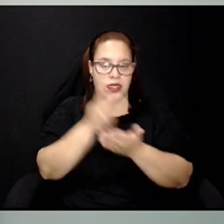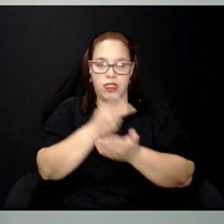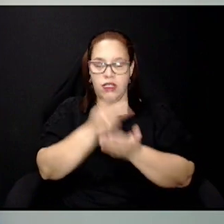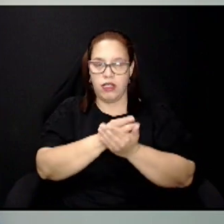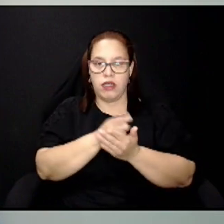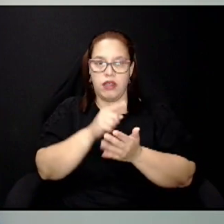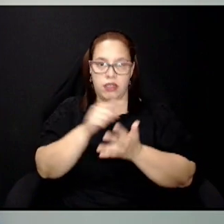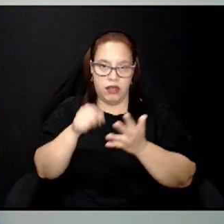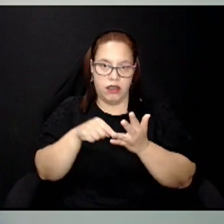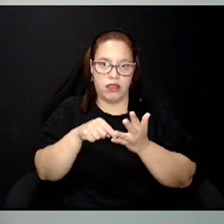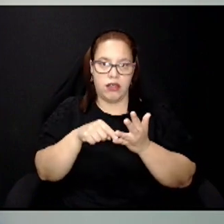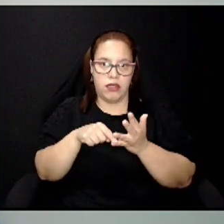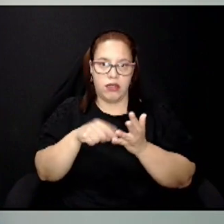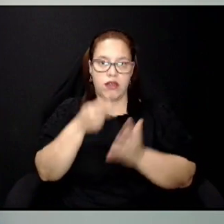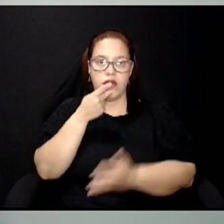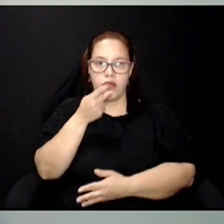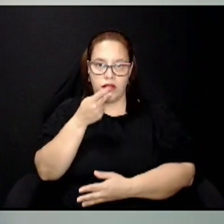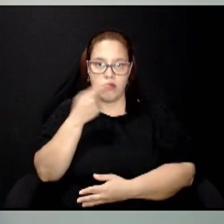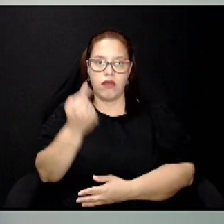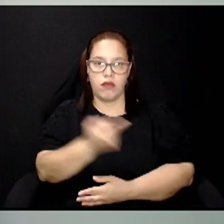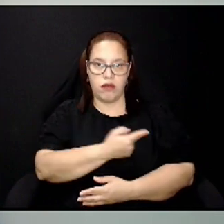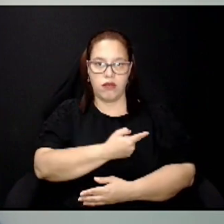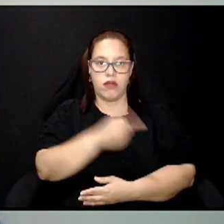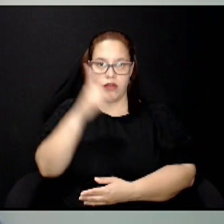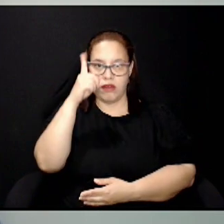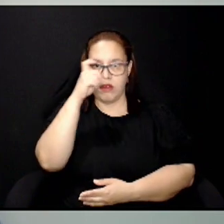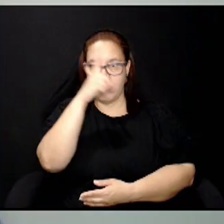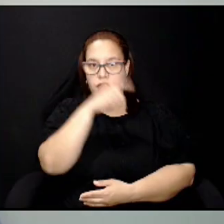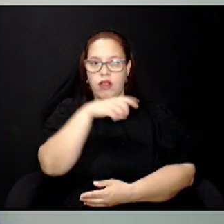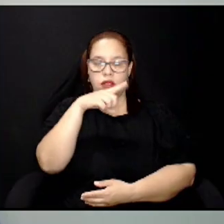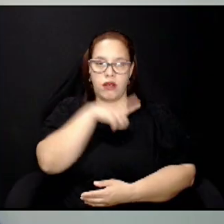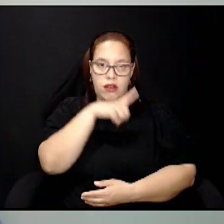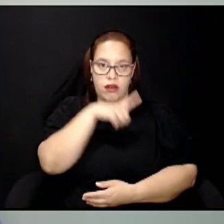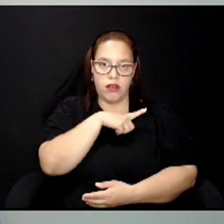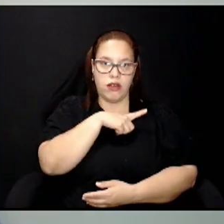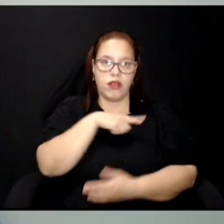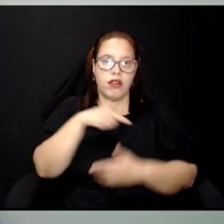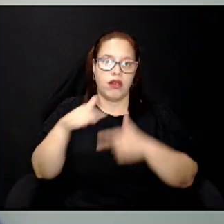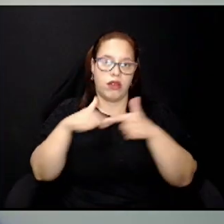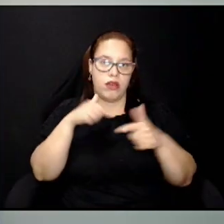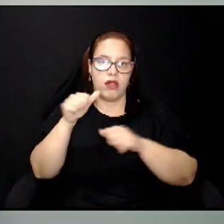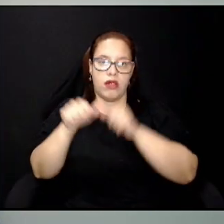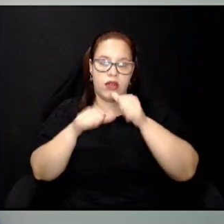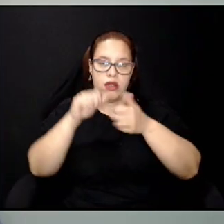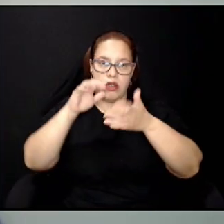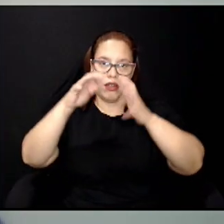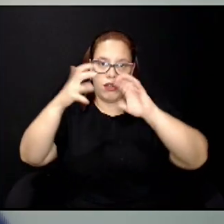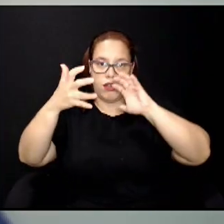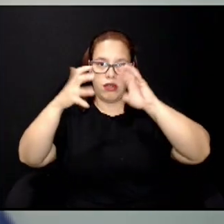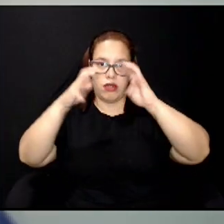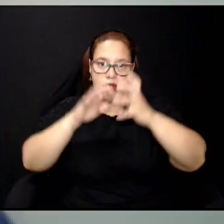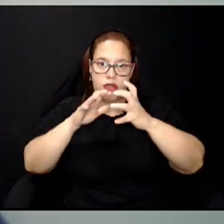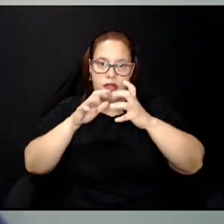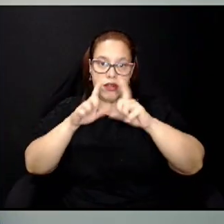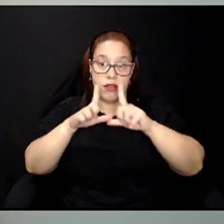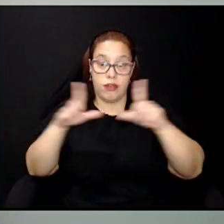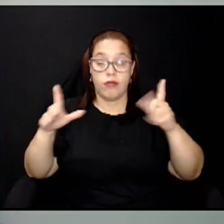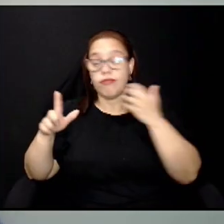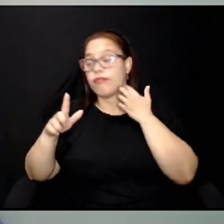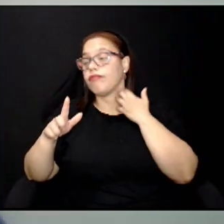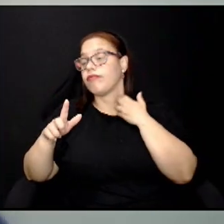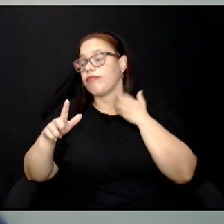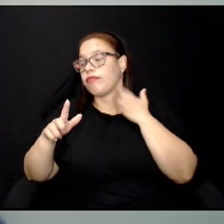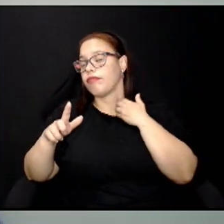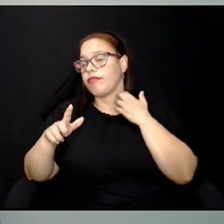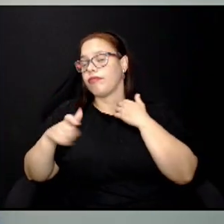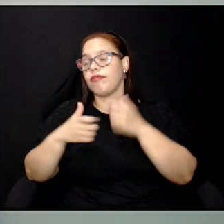nos colocam bastante, né? A dificuldade que eles têm em trabalhar mudanças climáticas nesse cenário de tanta coisa,